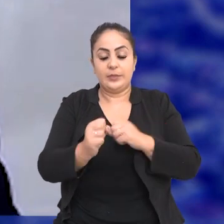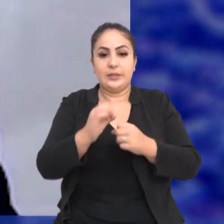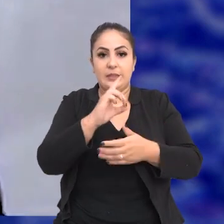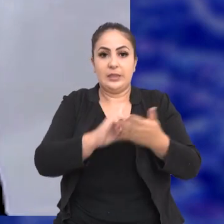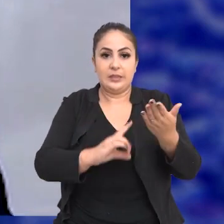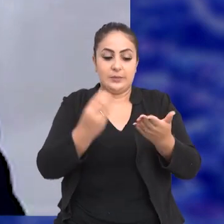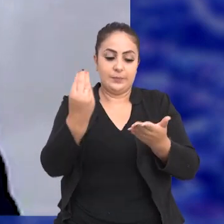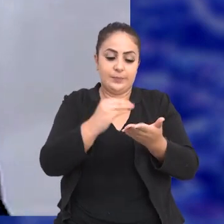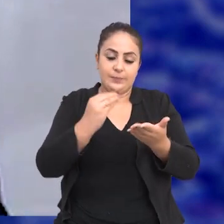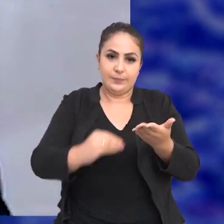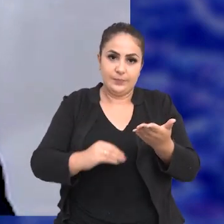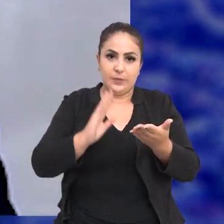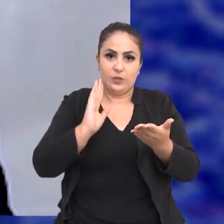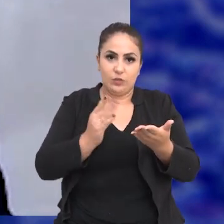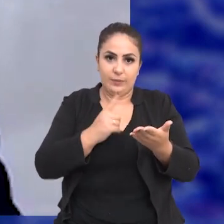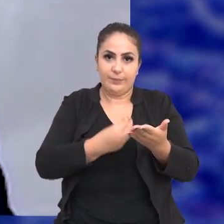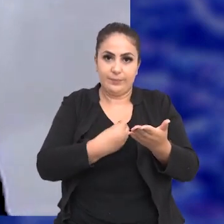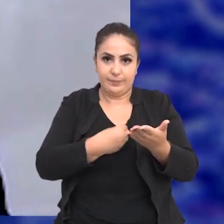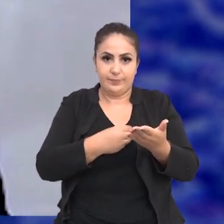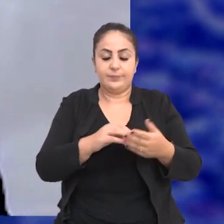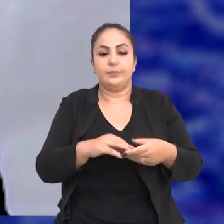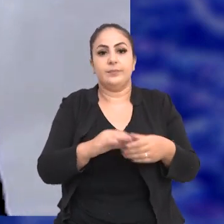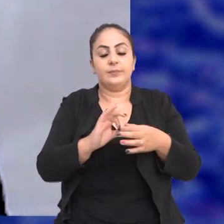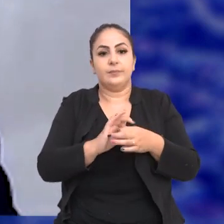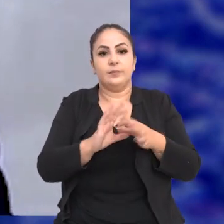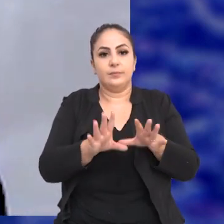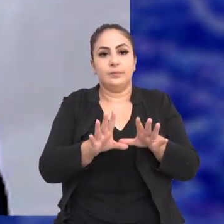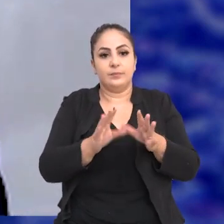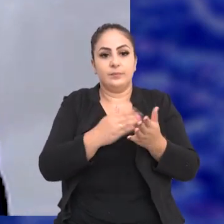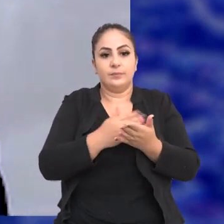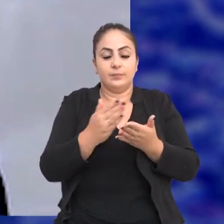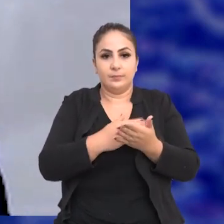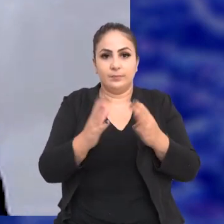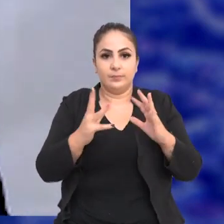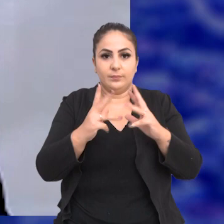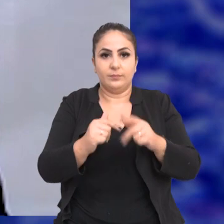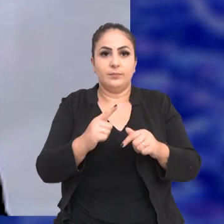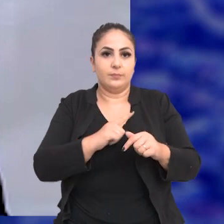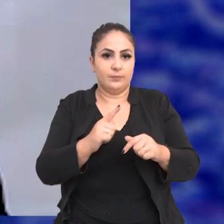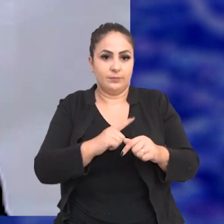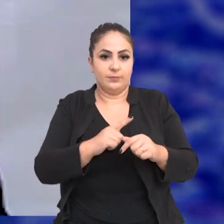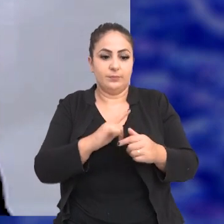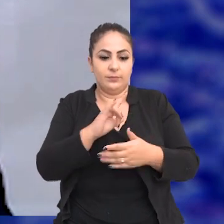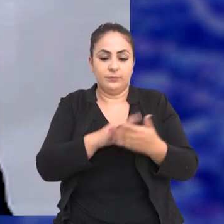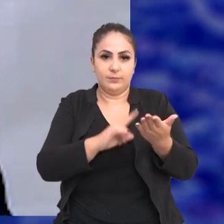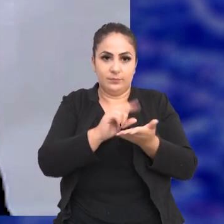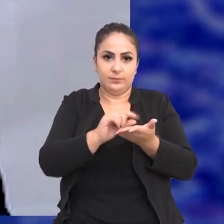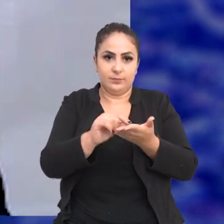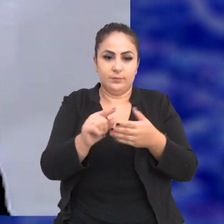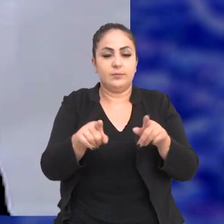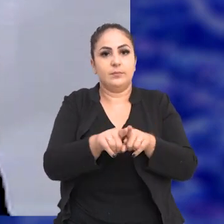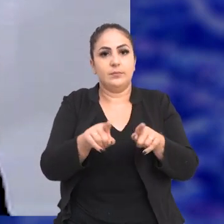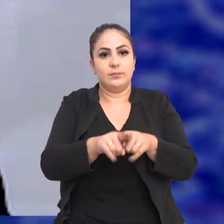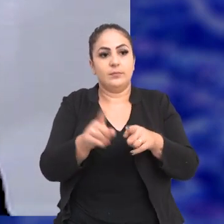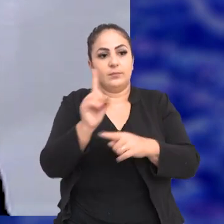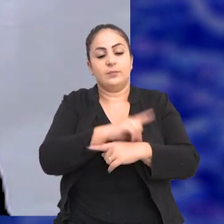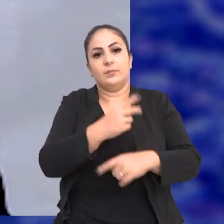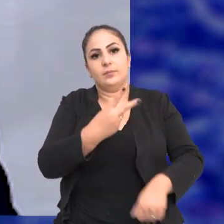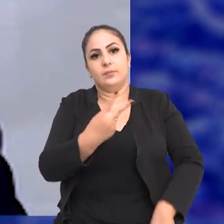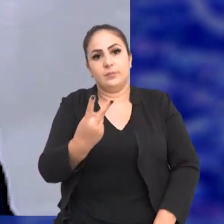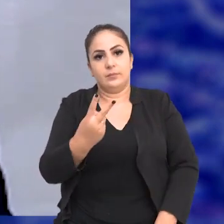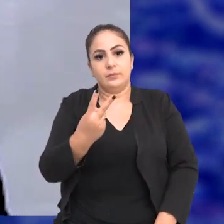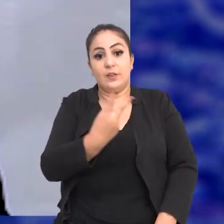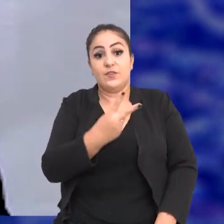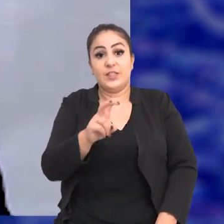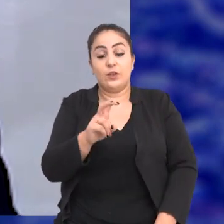declaração pré-preenchida, que está disponível inicialmente aos contribuintes que possuem certificado digital e a partir do dia 25 de